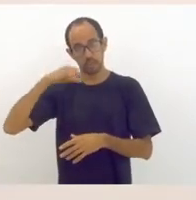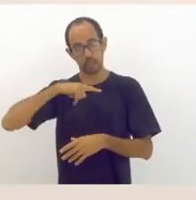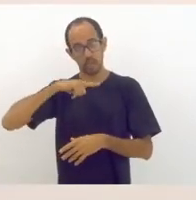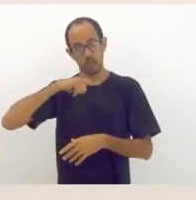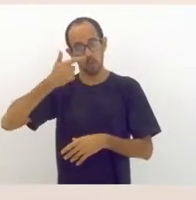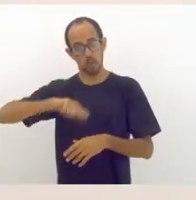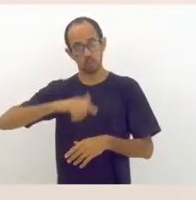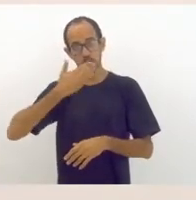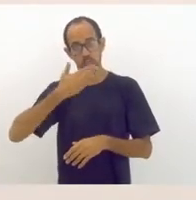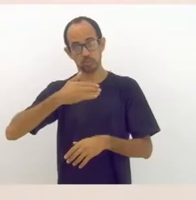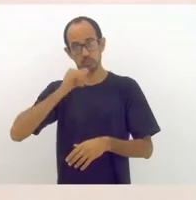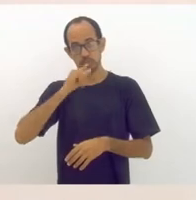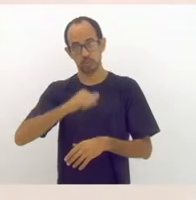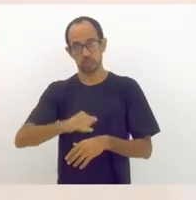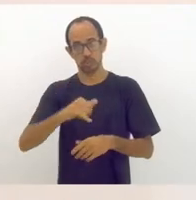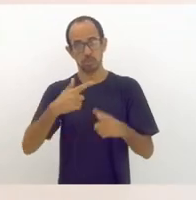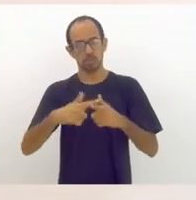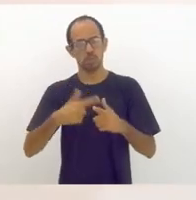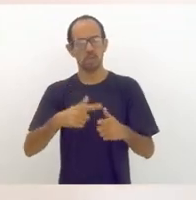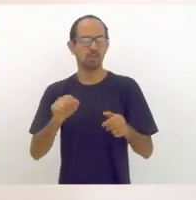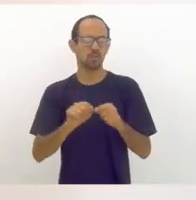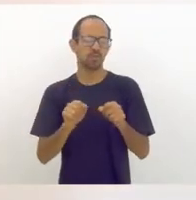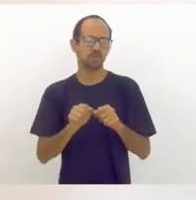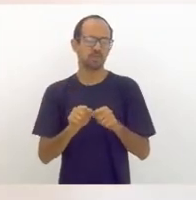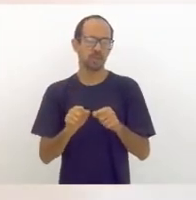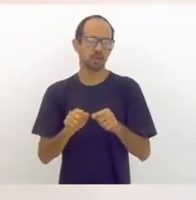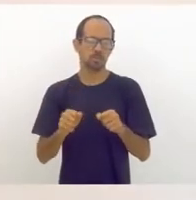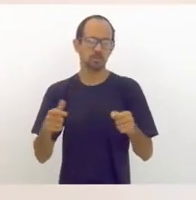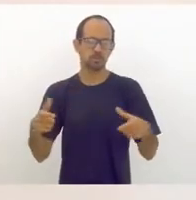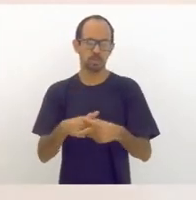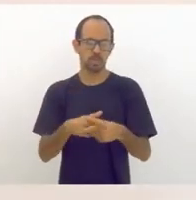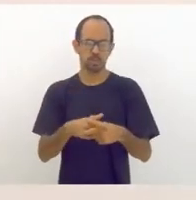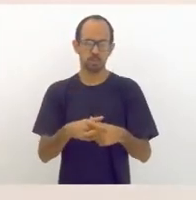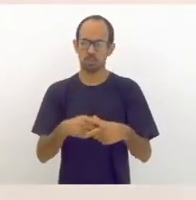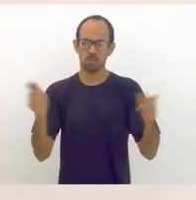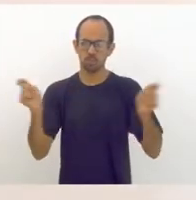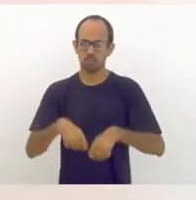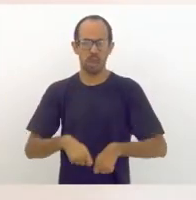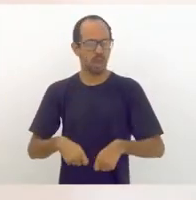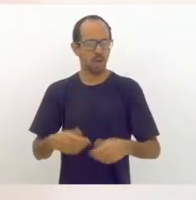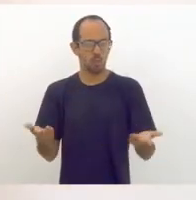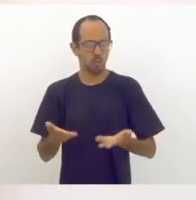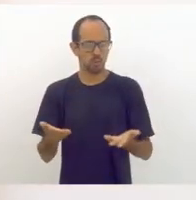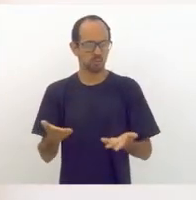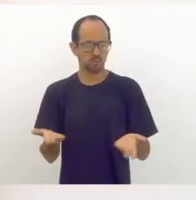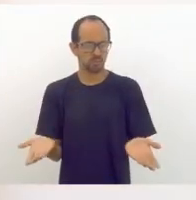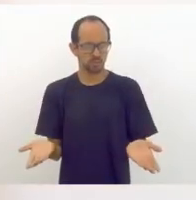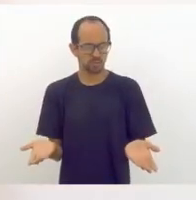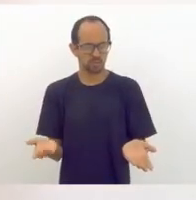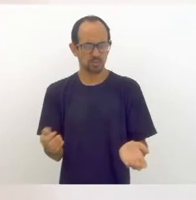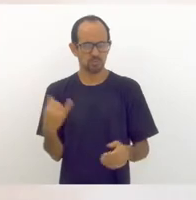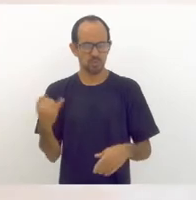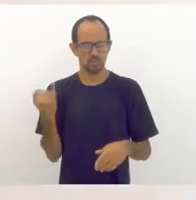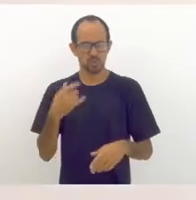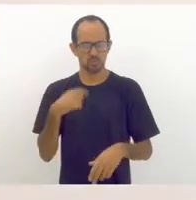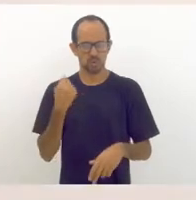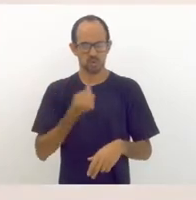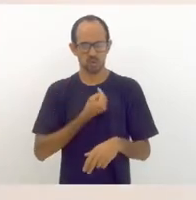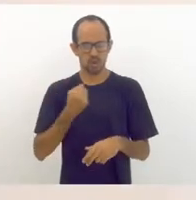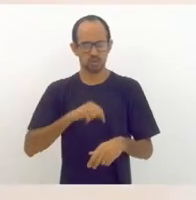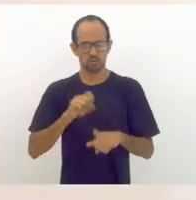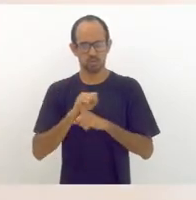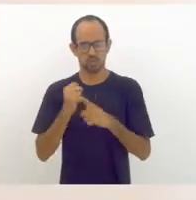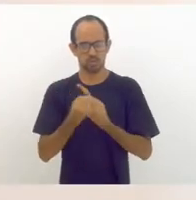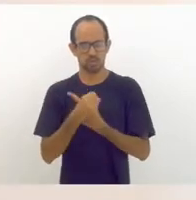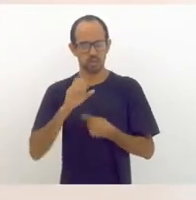que vai botar mais PCHs pequenas? Que não tem nada a ver, não tem nenhum sentido hoje em dia. A questão fundamental para a gente, para a sociedade